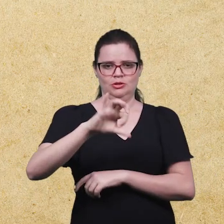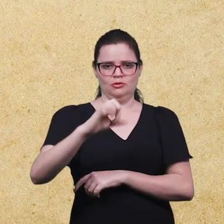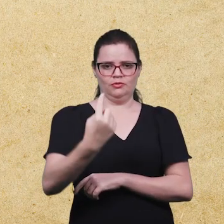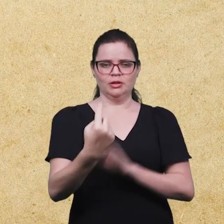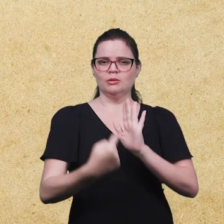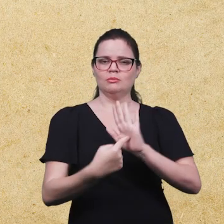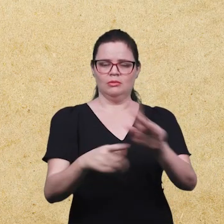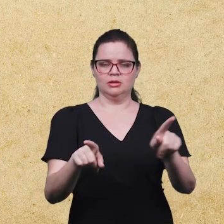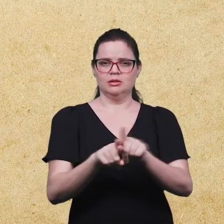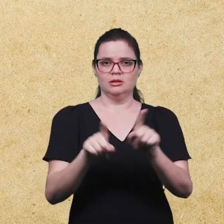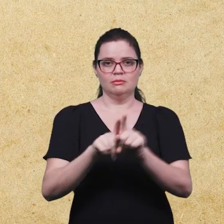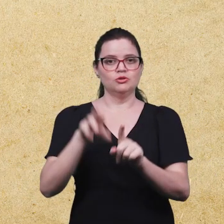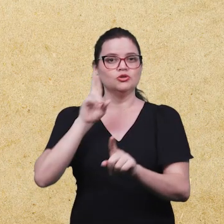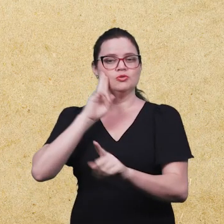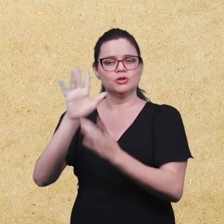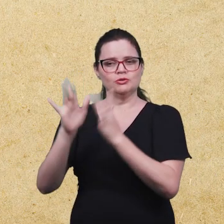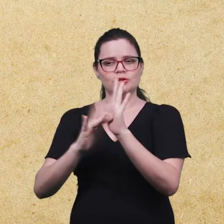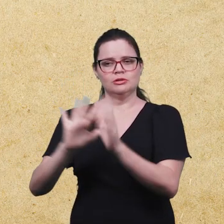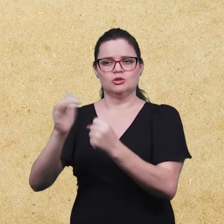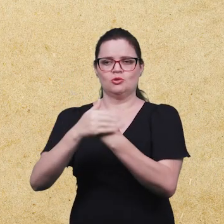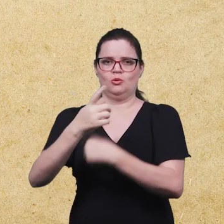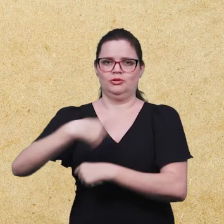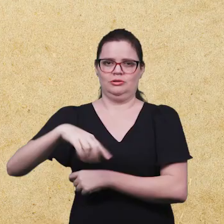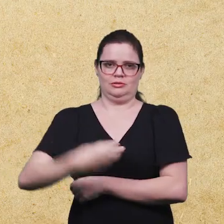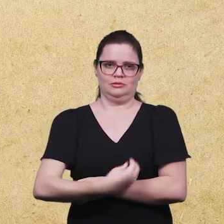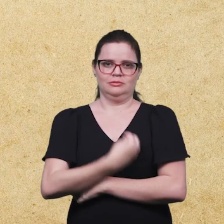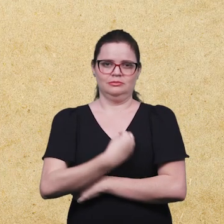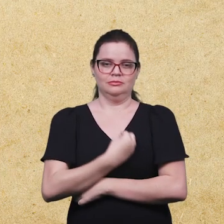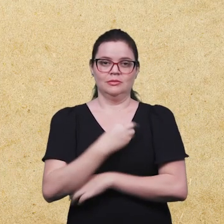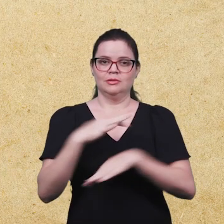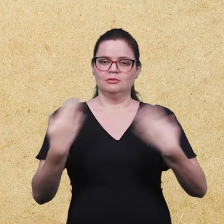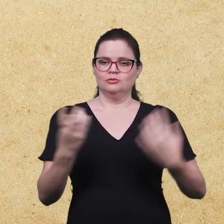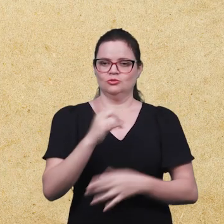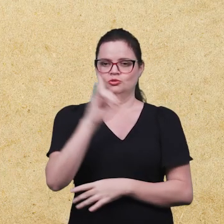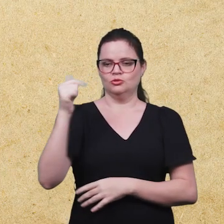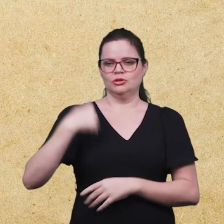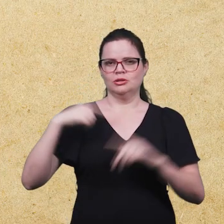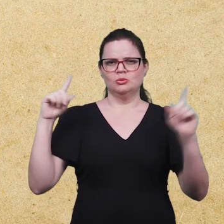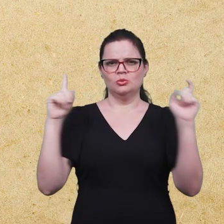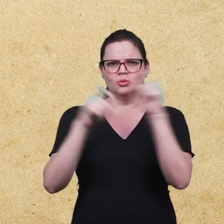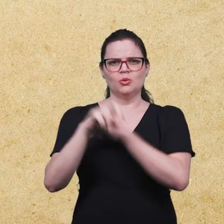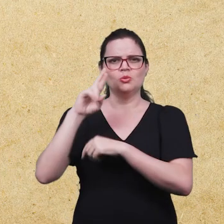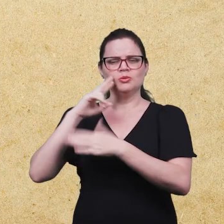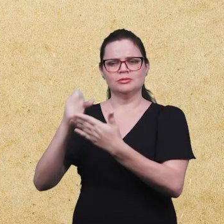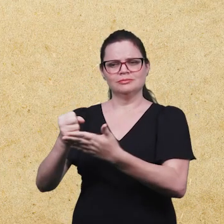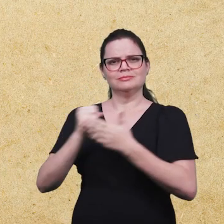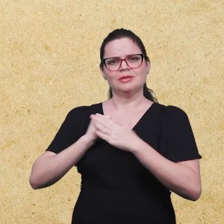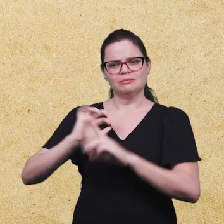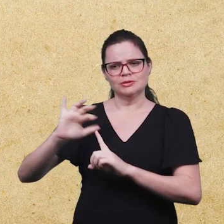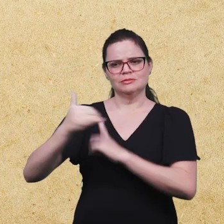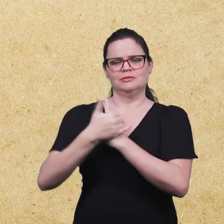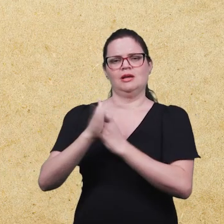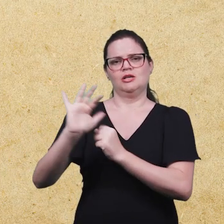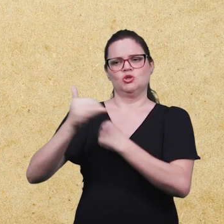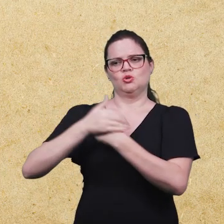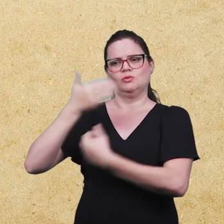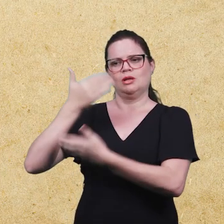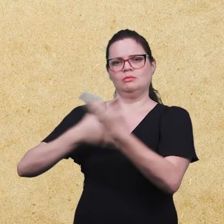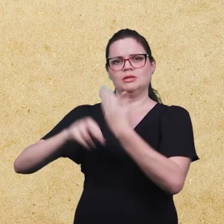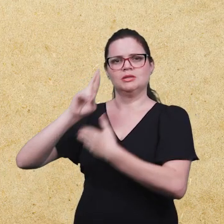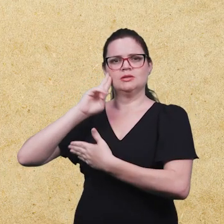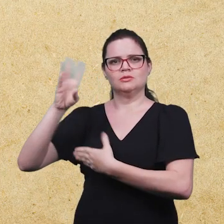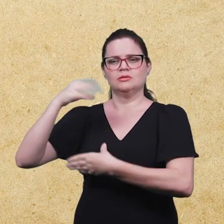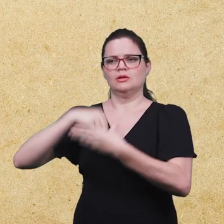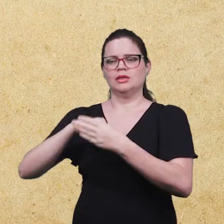91. Também fala sobre o Senhor Jesus. Então, no dia da adversidade, me esconderá no seu pavilhão, no oculto do